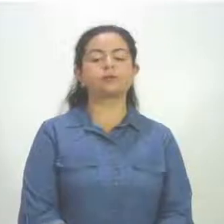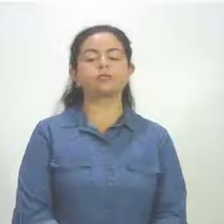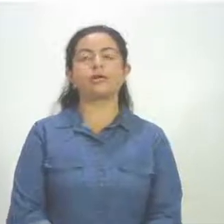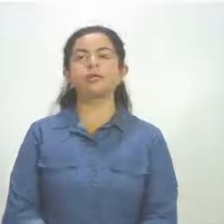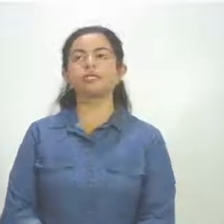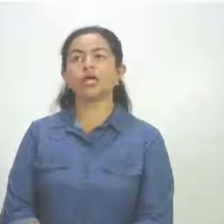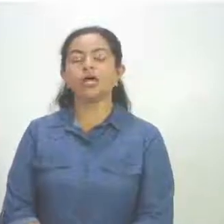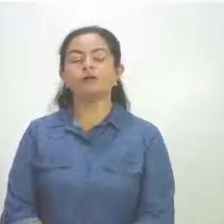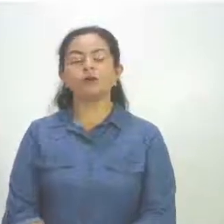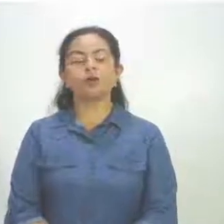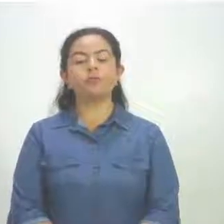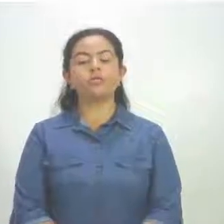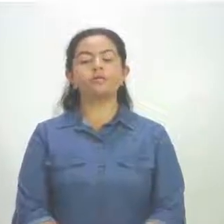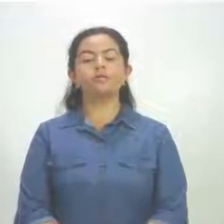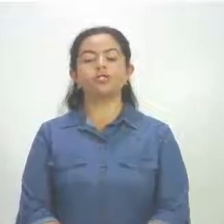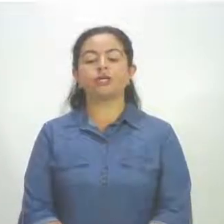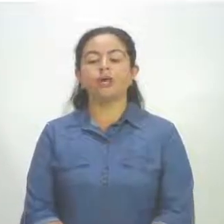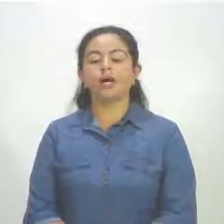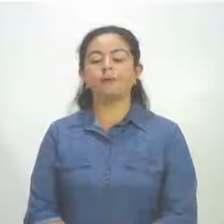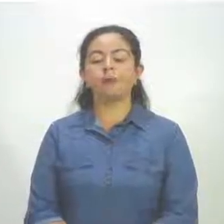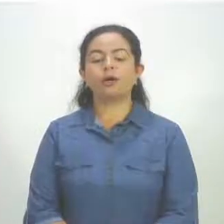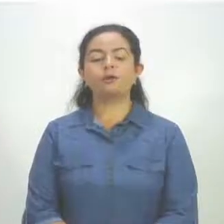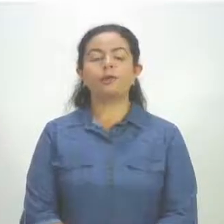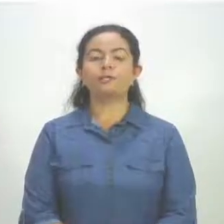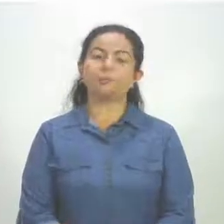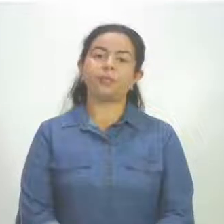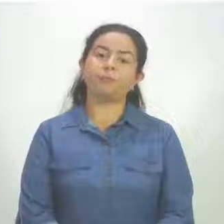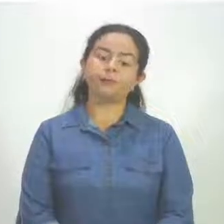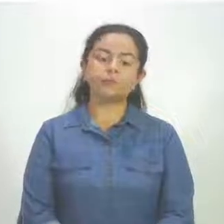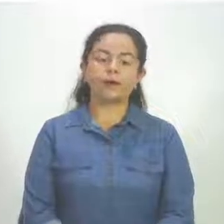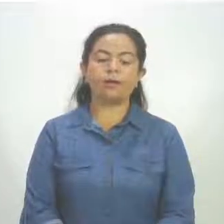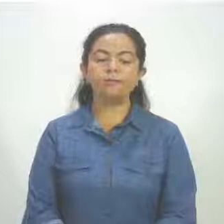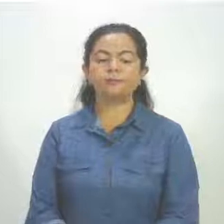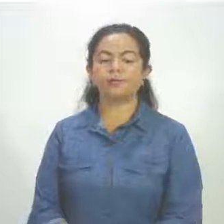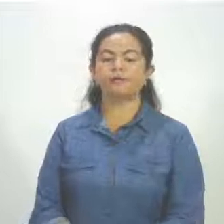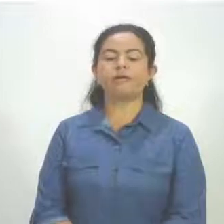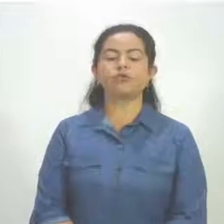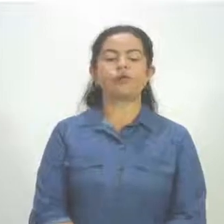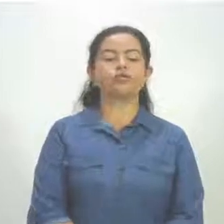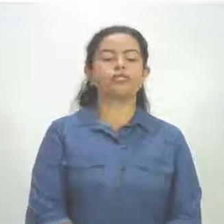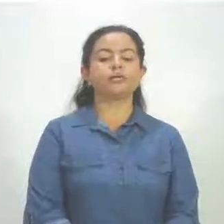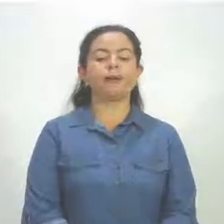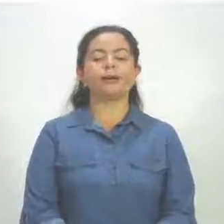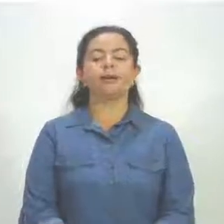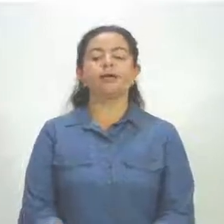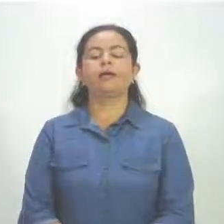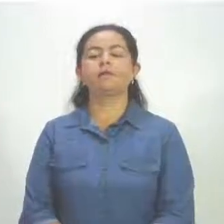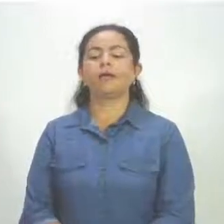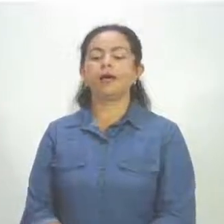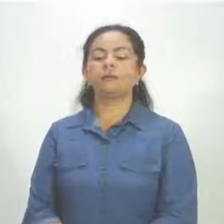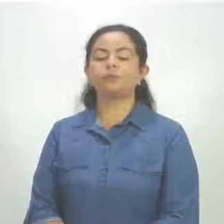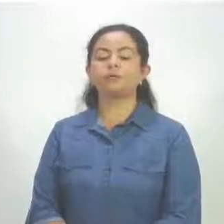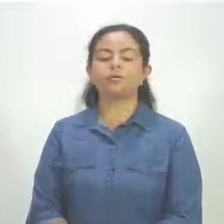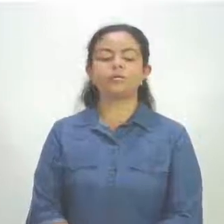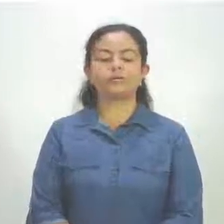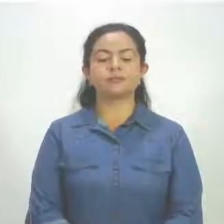para os discentes, foi com o objetivo de aprimorar uma disciplina pessoal através de uma rotina para evitar